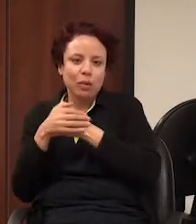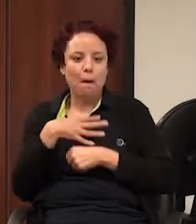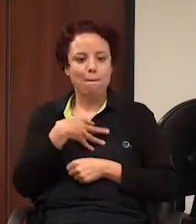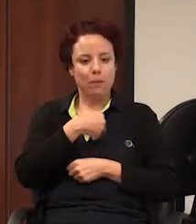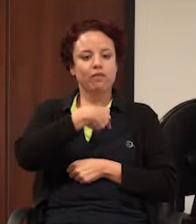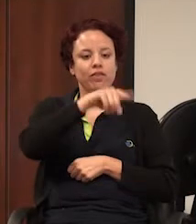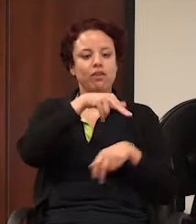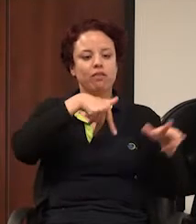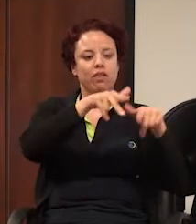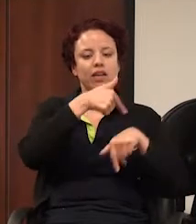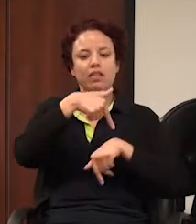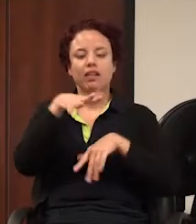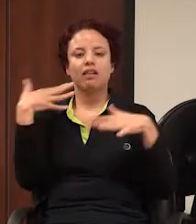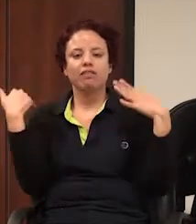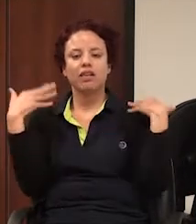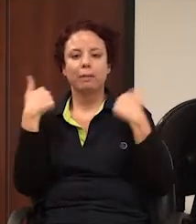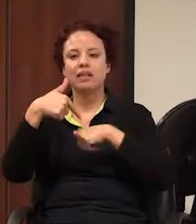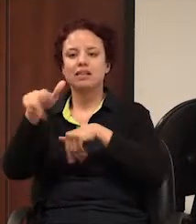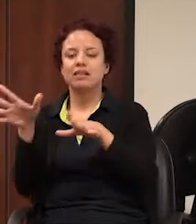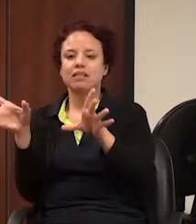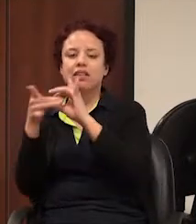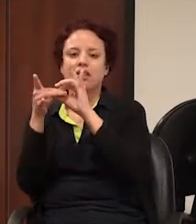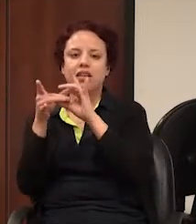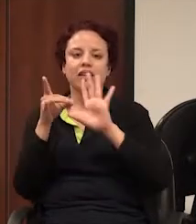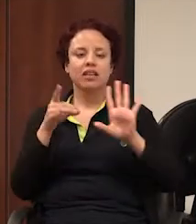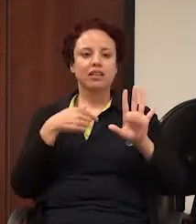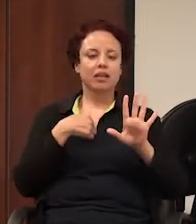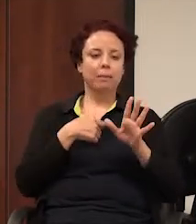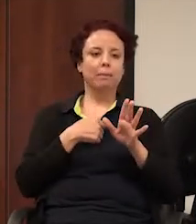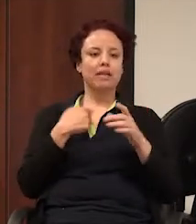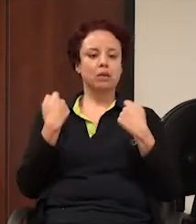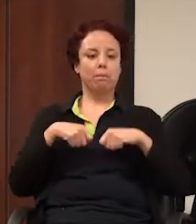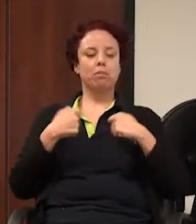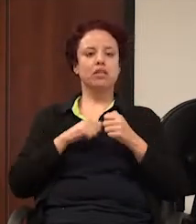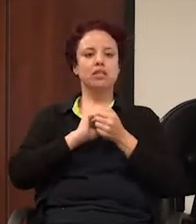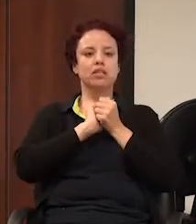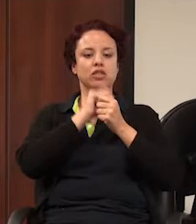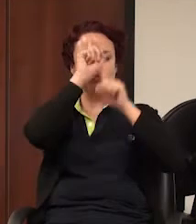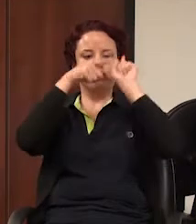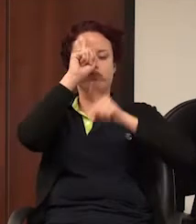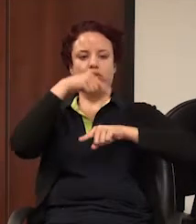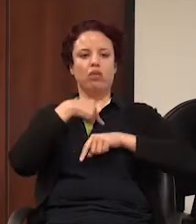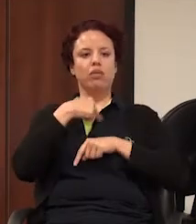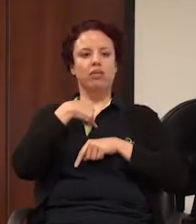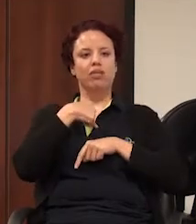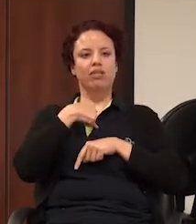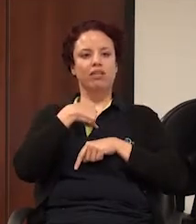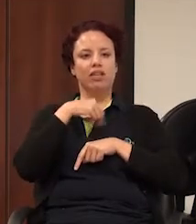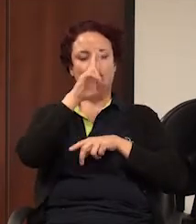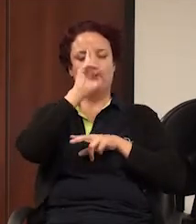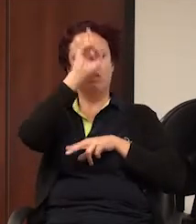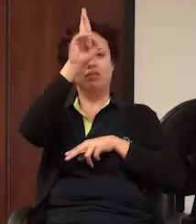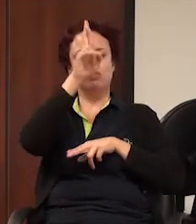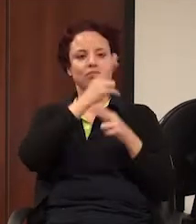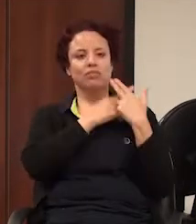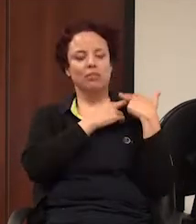sair, ele vai passear, ele vai se integrar, mas eu tenho sempre que estar no comando. Eu tenho que ser o